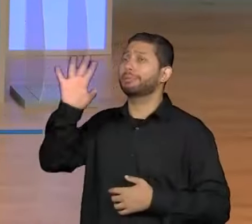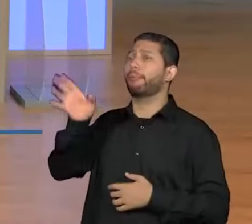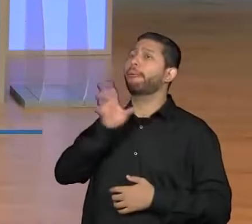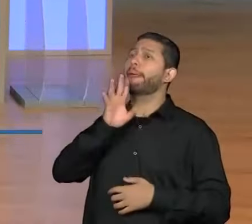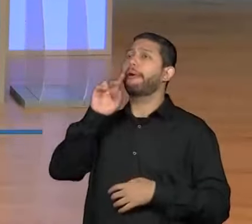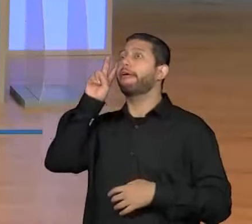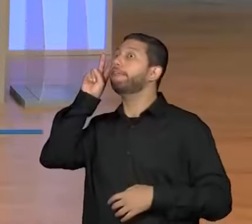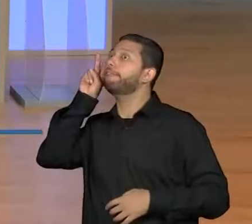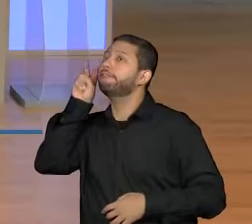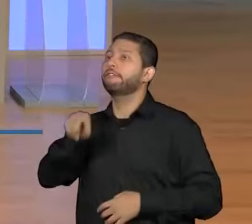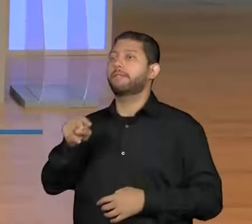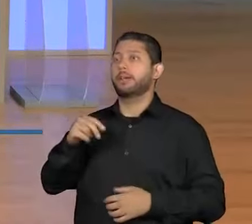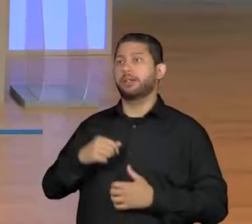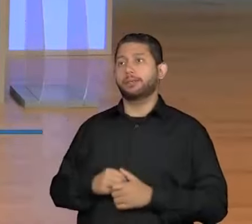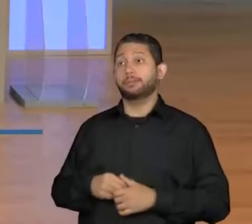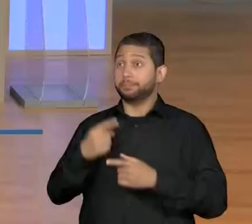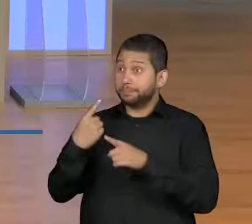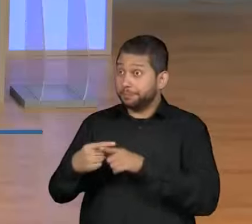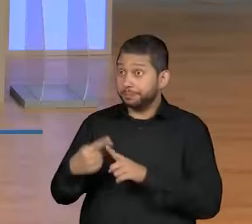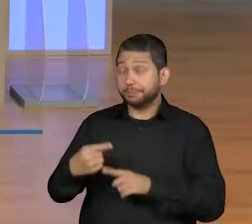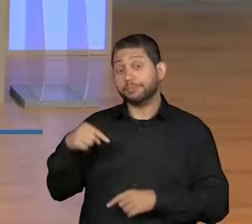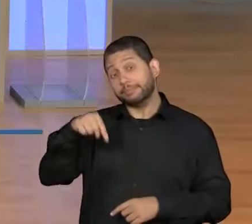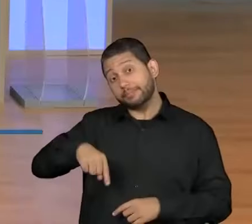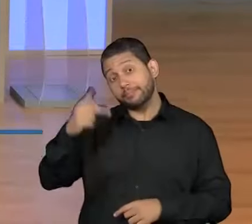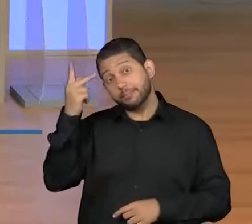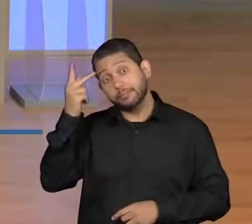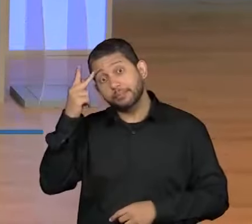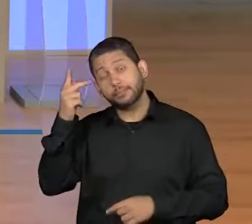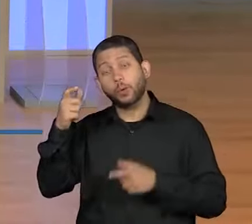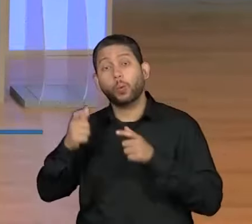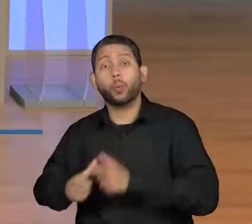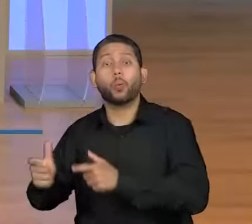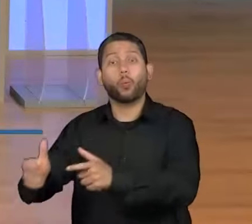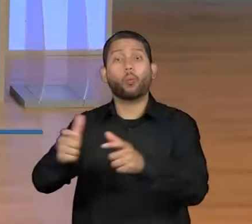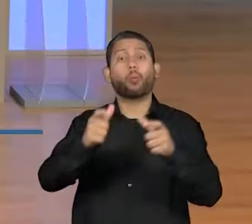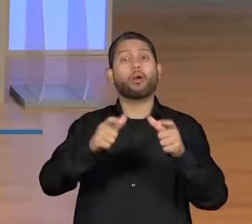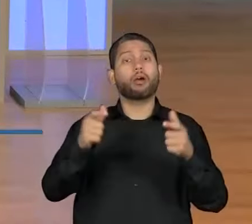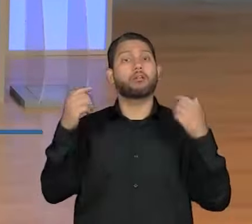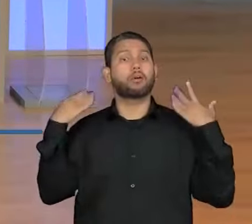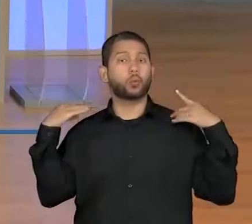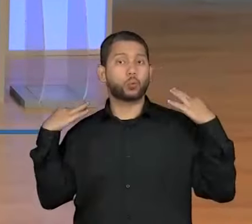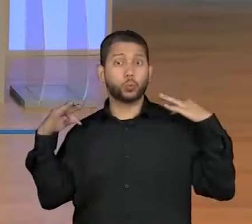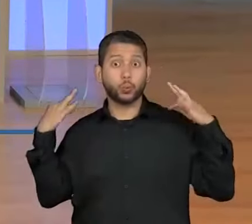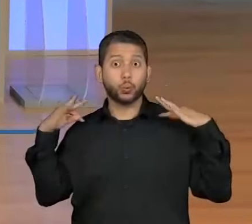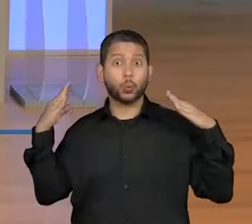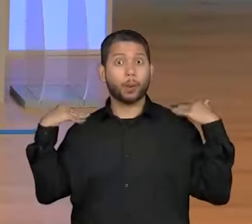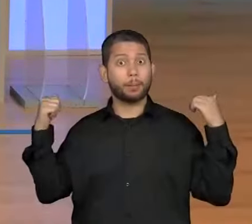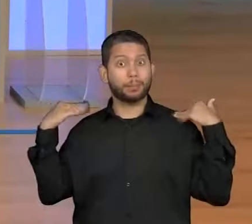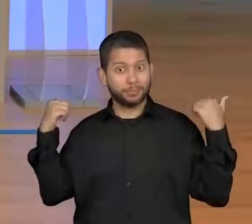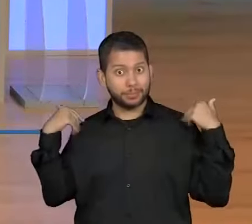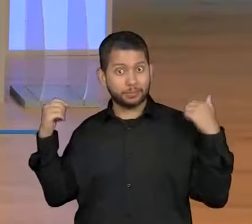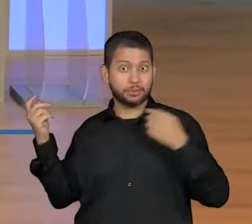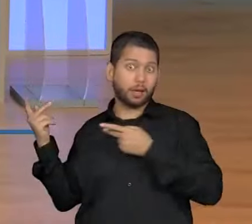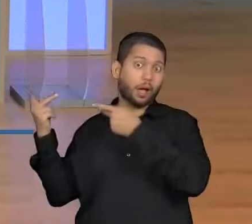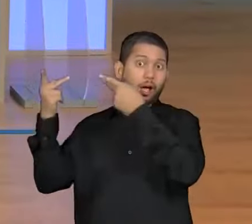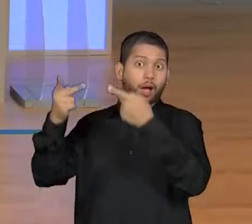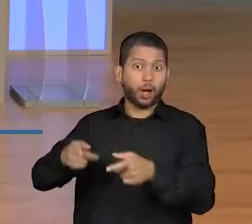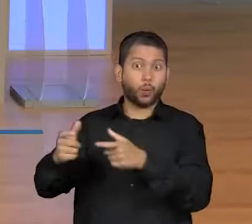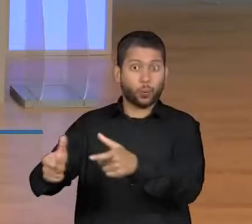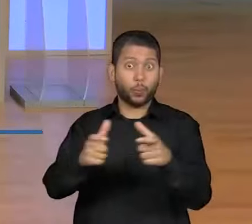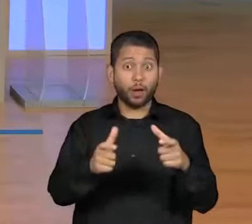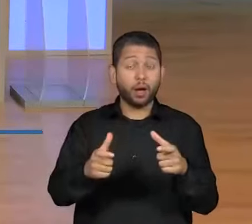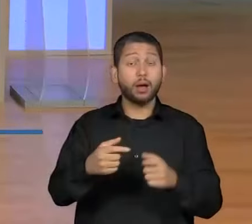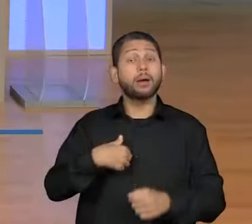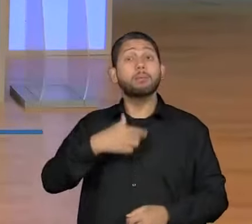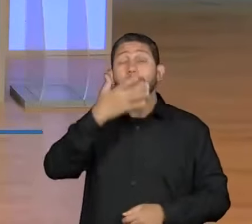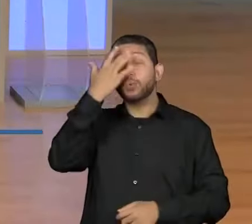assim, apesar de ser uma cidade com muitos pontos turísticos, também é uma cidade que o pessoal geralmente vem em busca